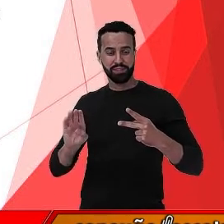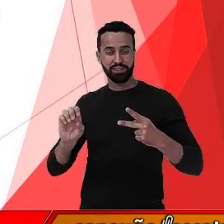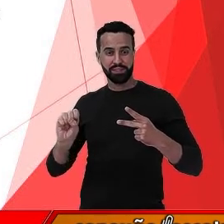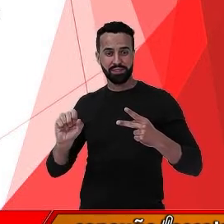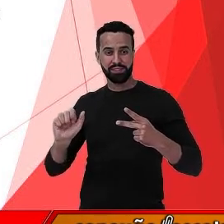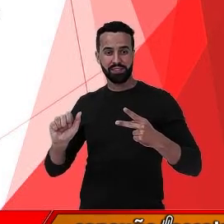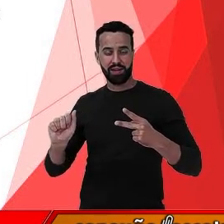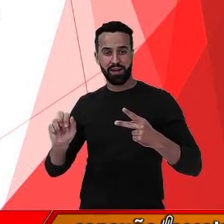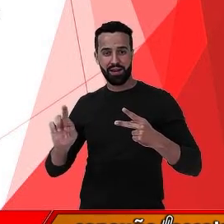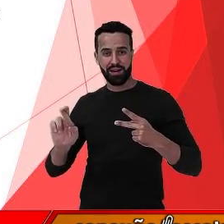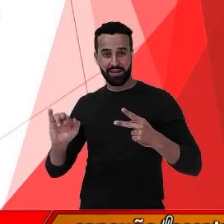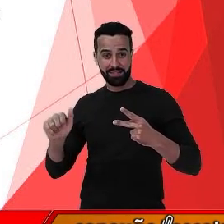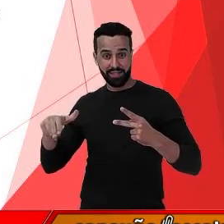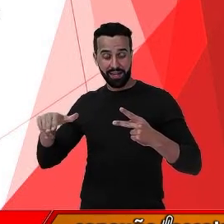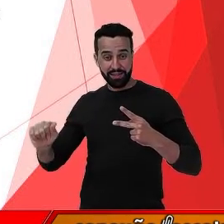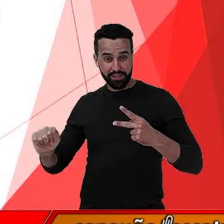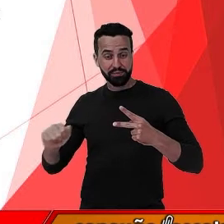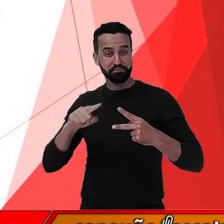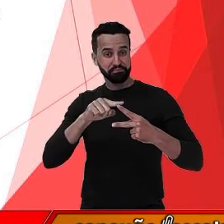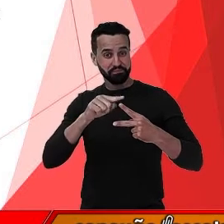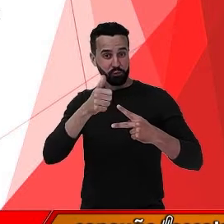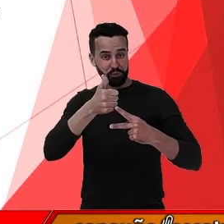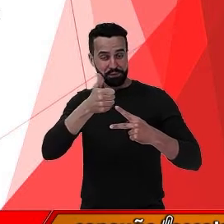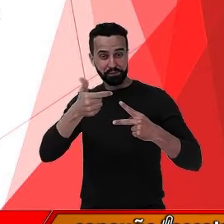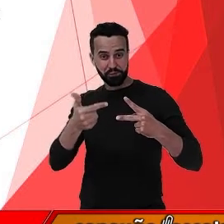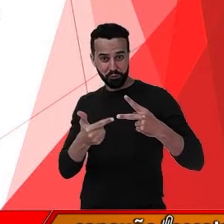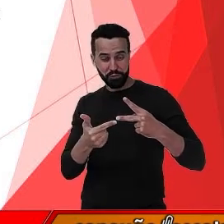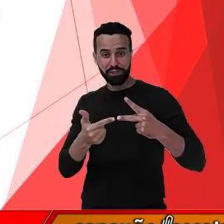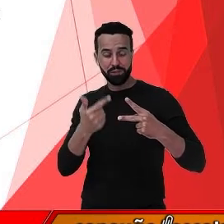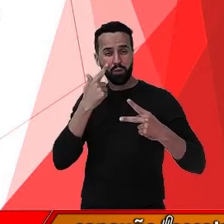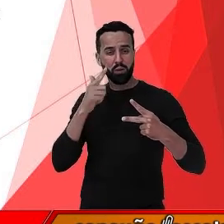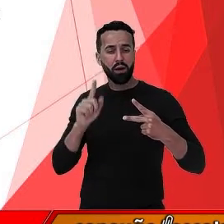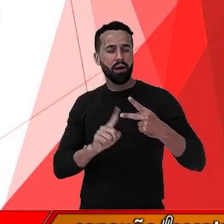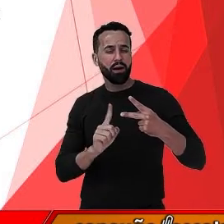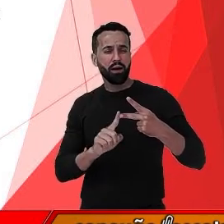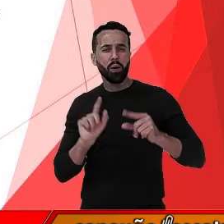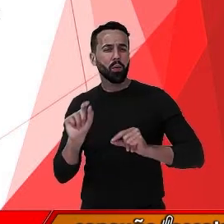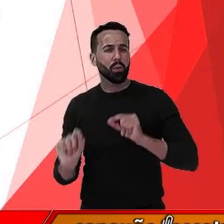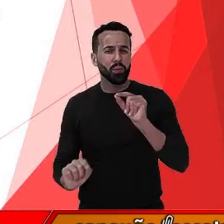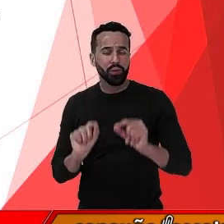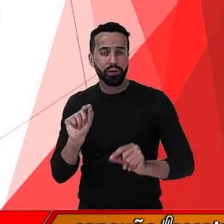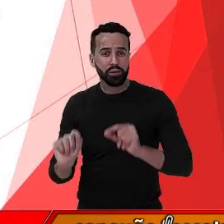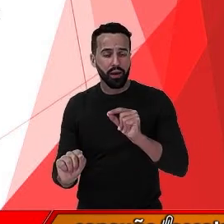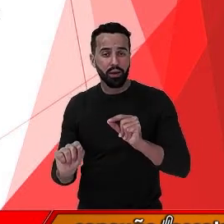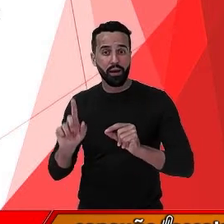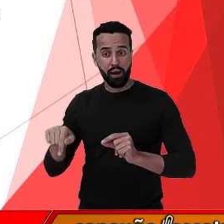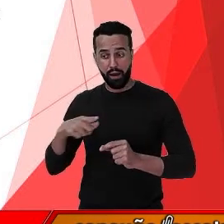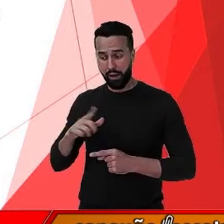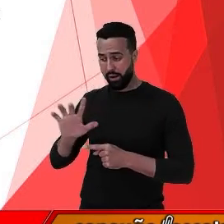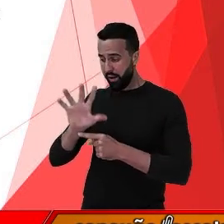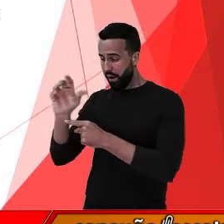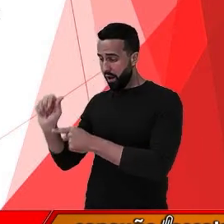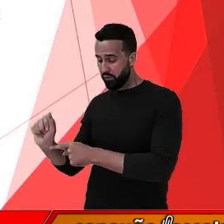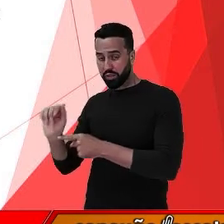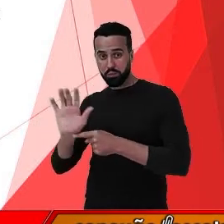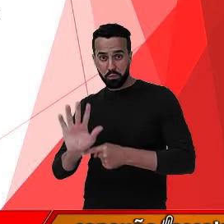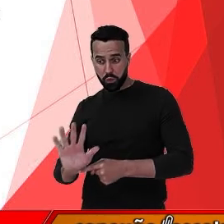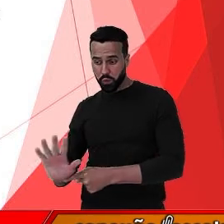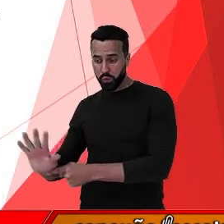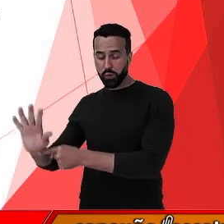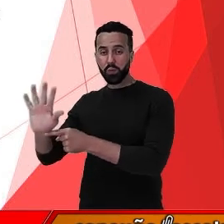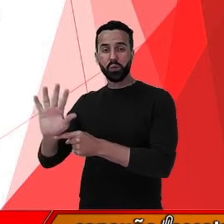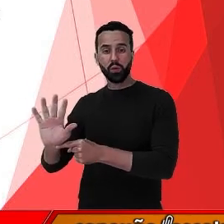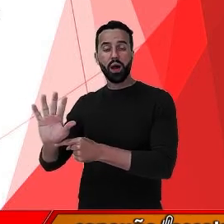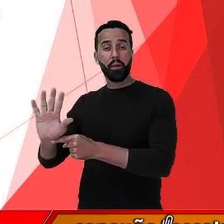subsaariana. O que é a África subsaariana? É a porção do território africano que